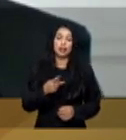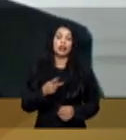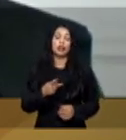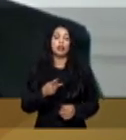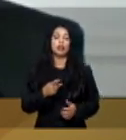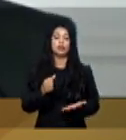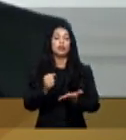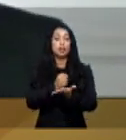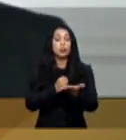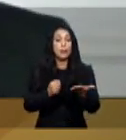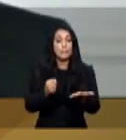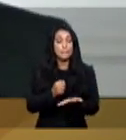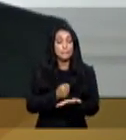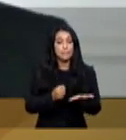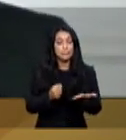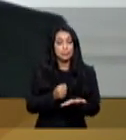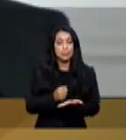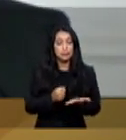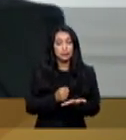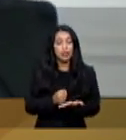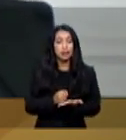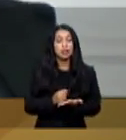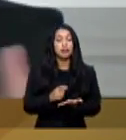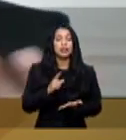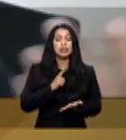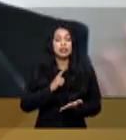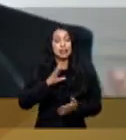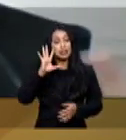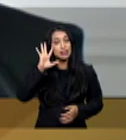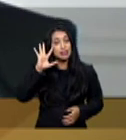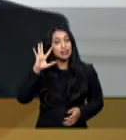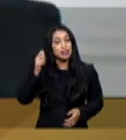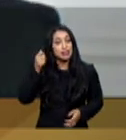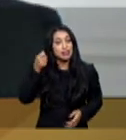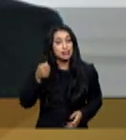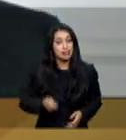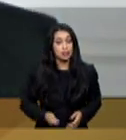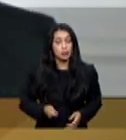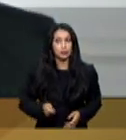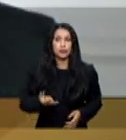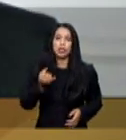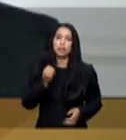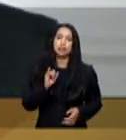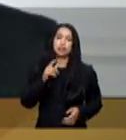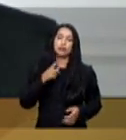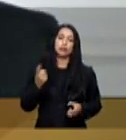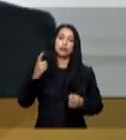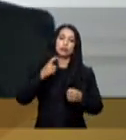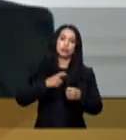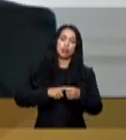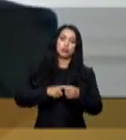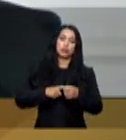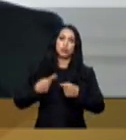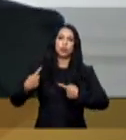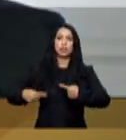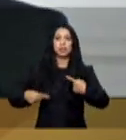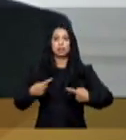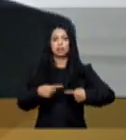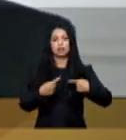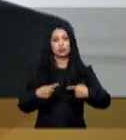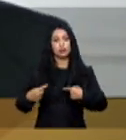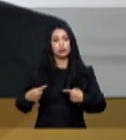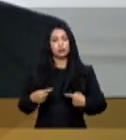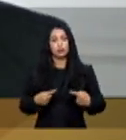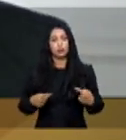da sanção. E é importante aqui, se nós retomarmos as discussões legislativas que ensejaram